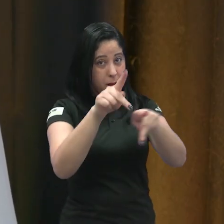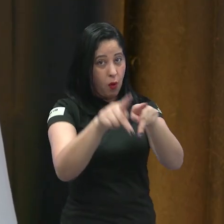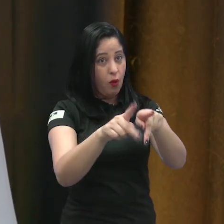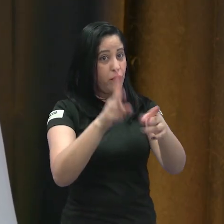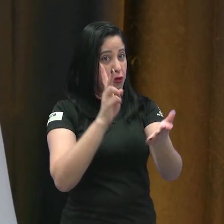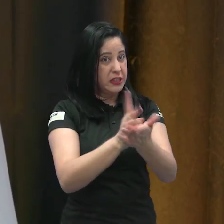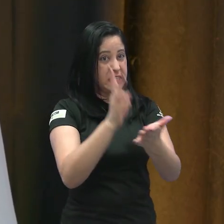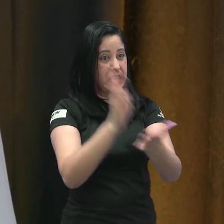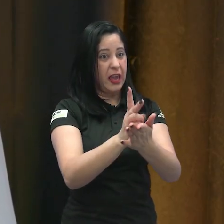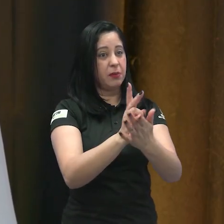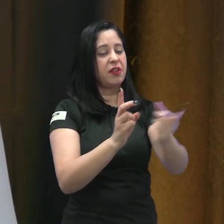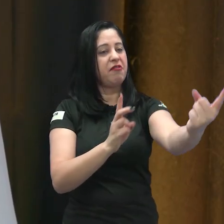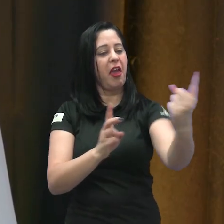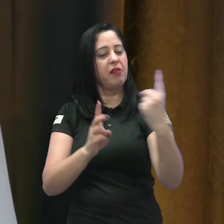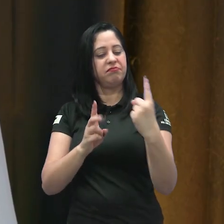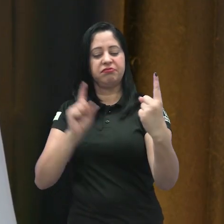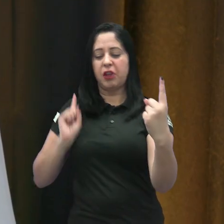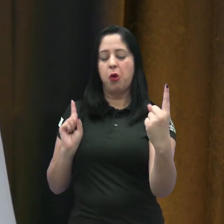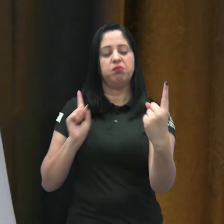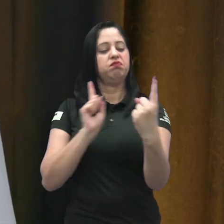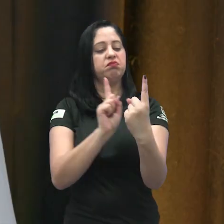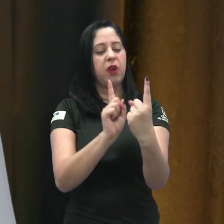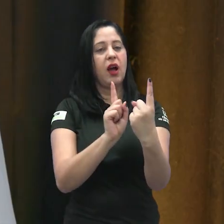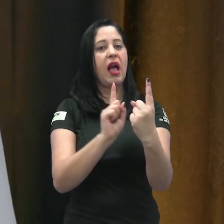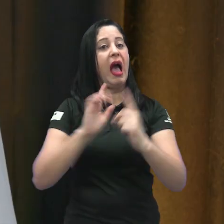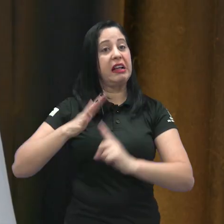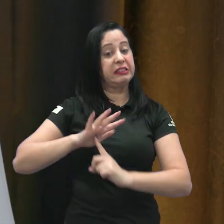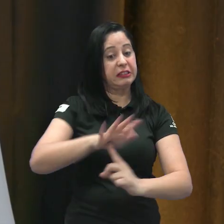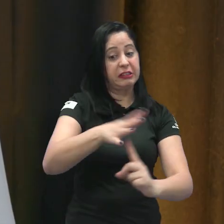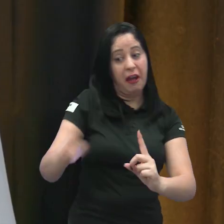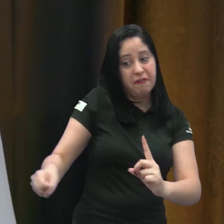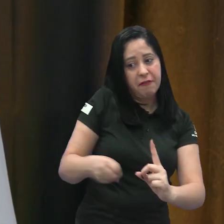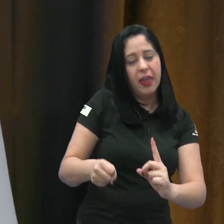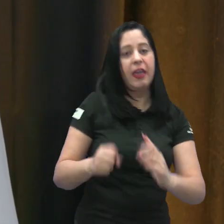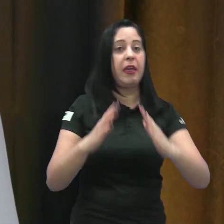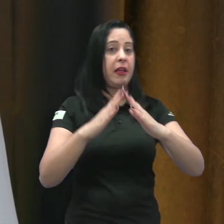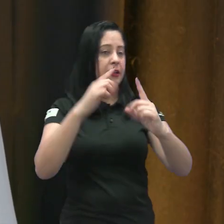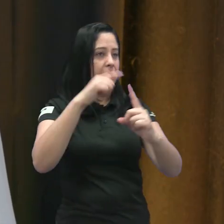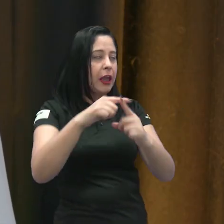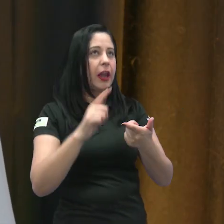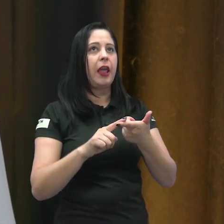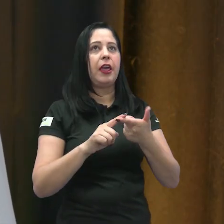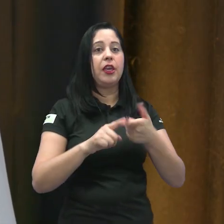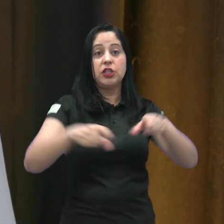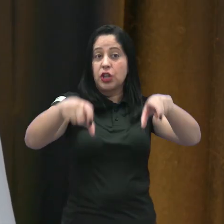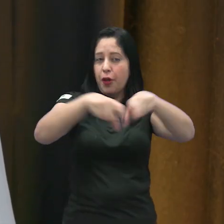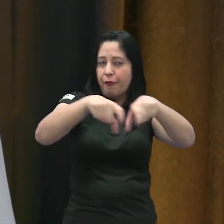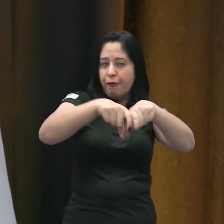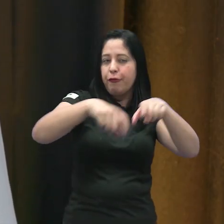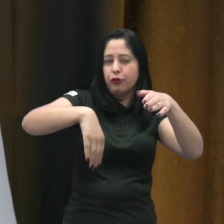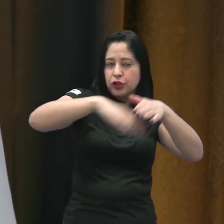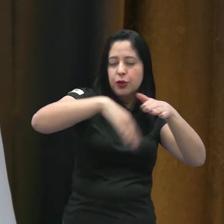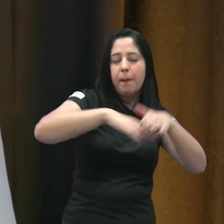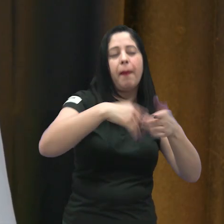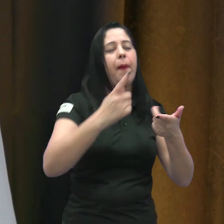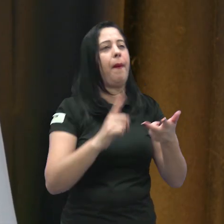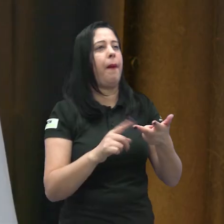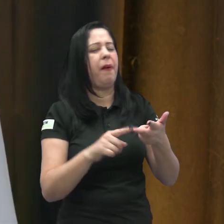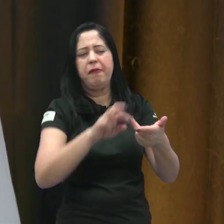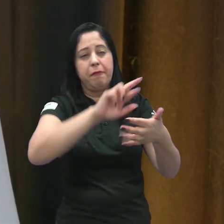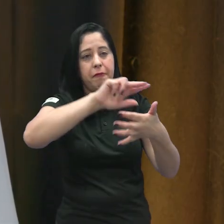ela encontra sempre o vereador Lino Bispo, tá? É na feira, é na igreja, é num campo de